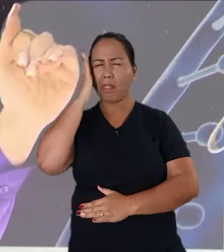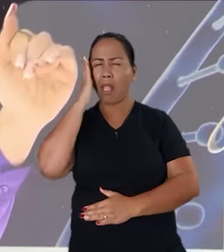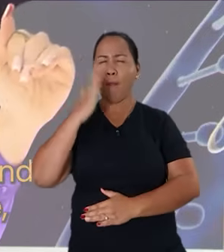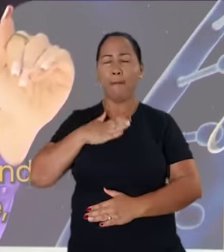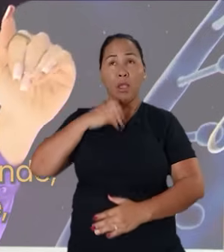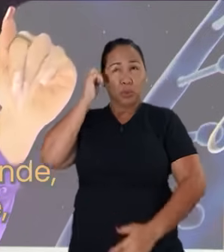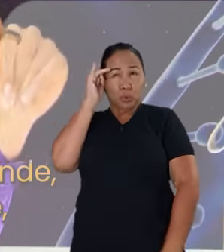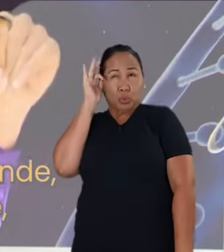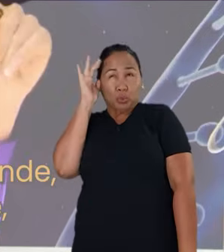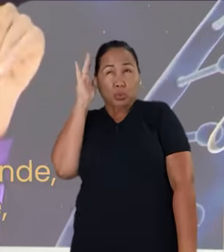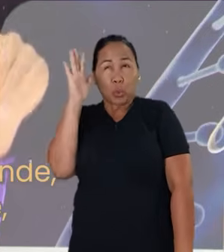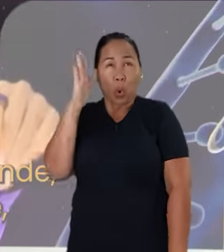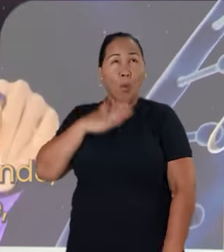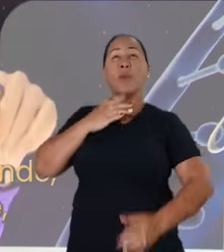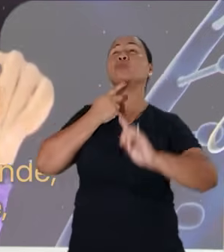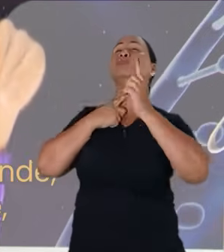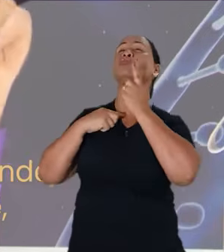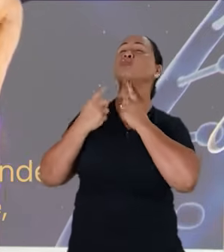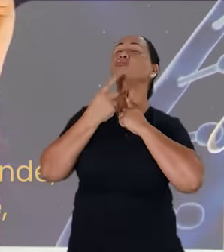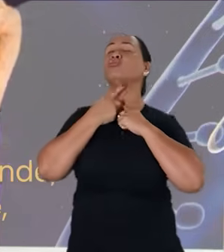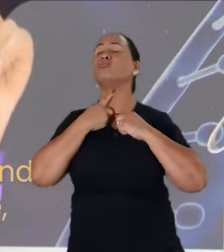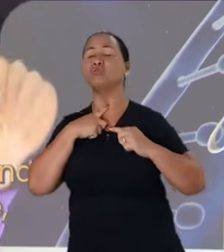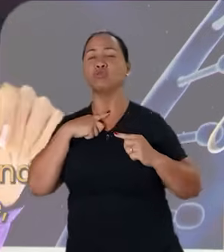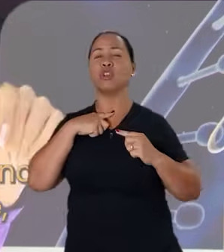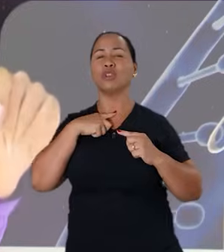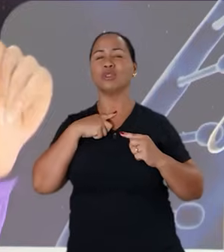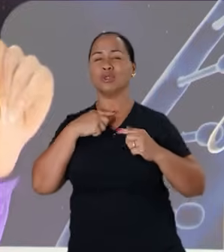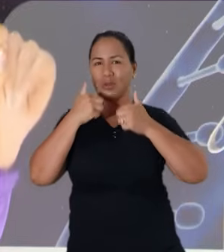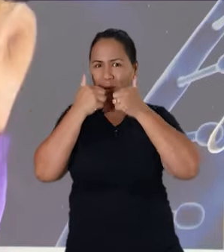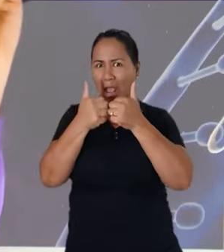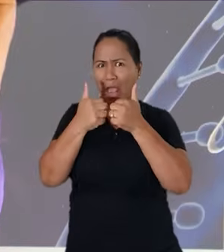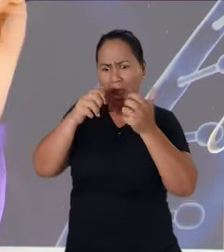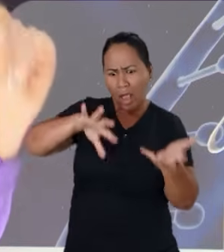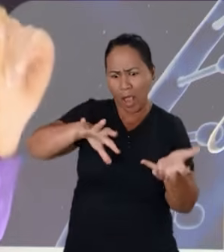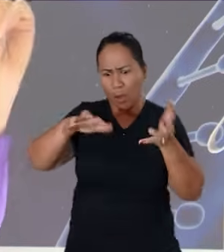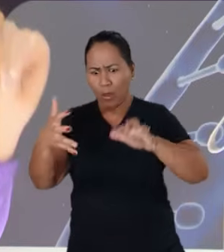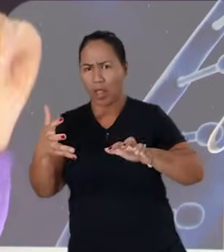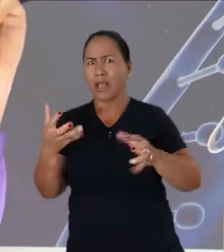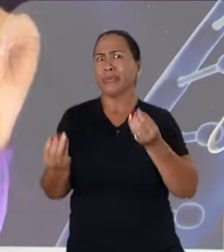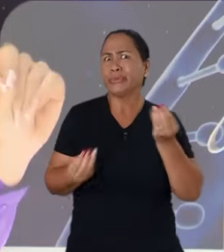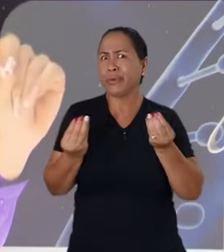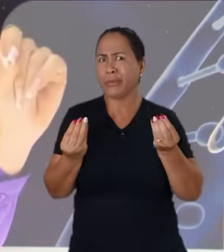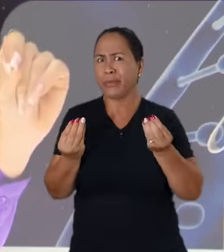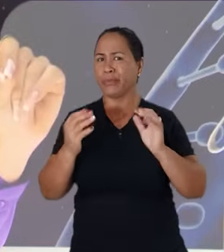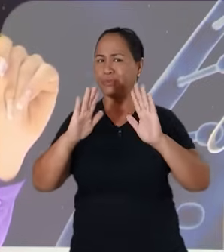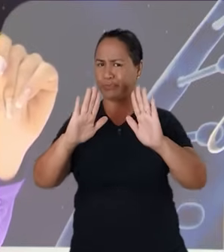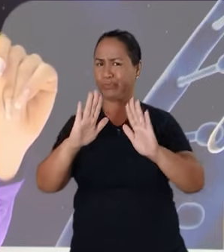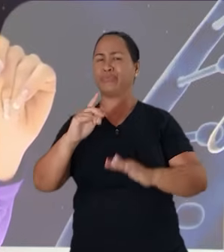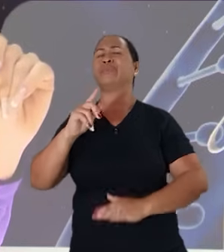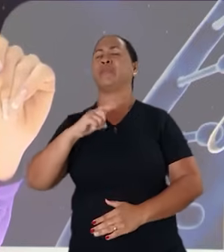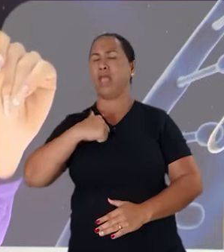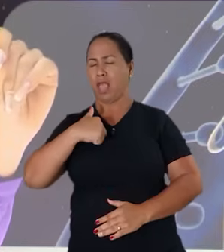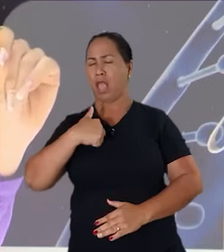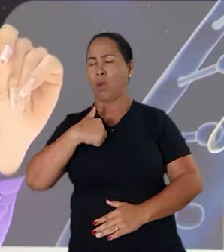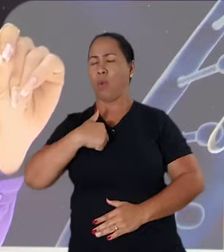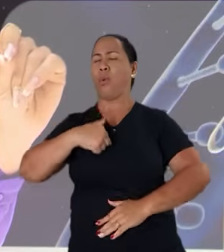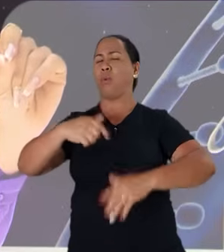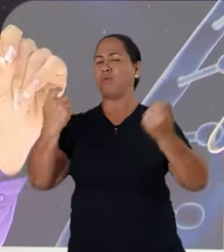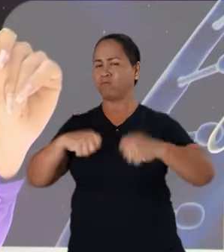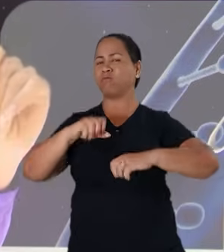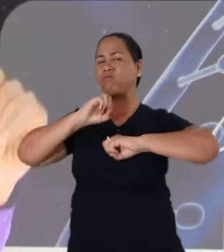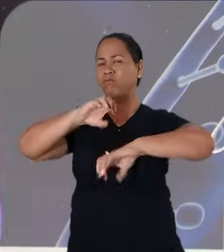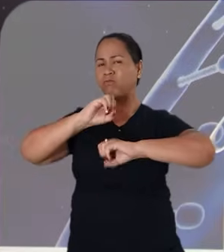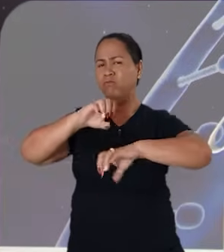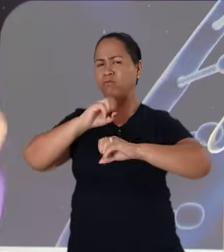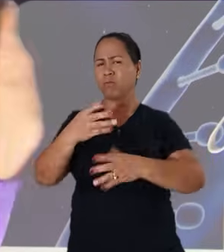Porque quando o meu sonho é muito grande, quando o meu desejo é muito grande, eu tenho que elevar a minha frequência. E o que eu faço?